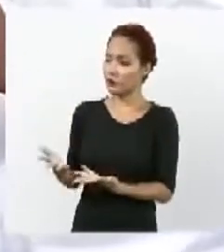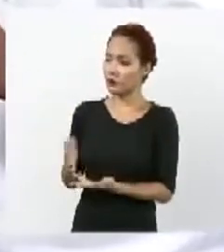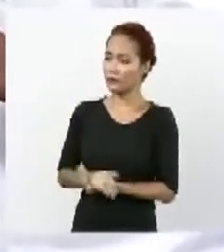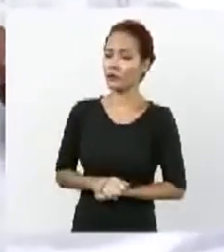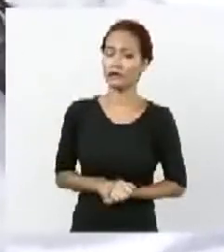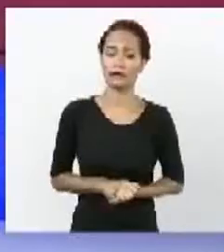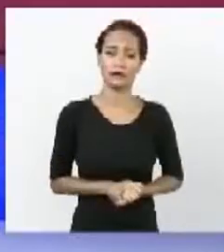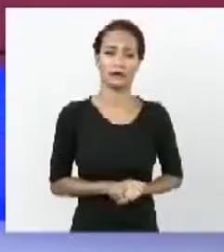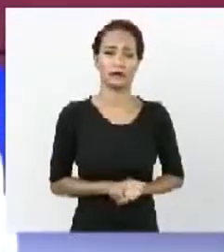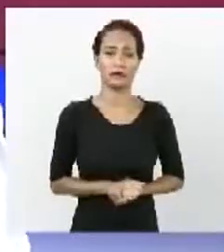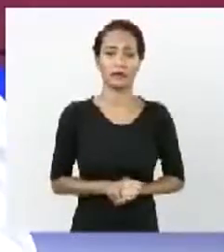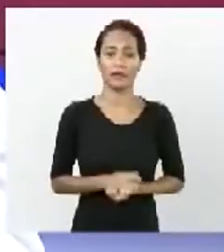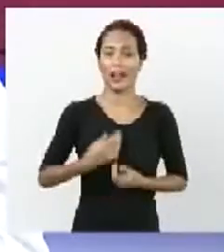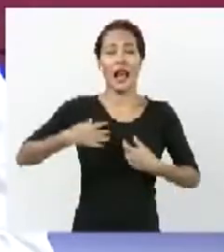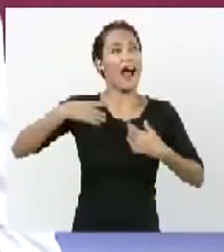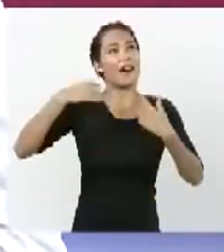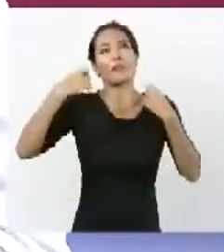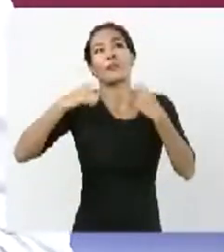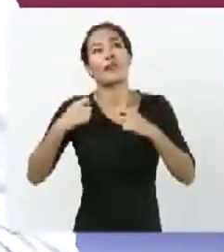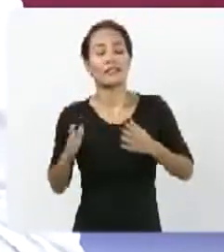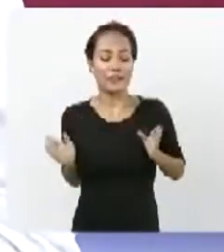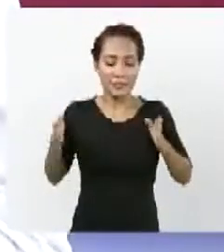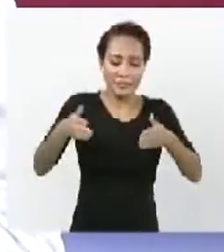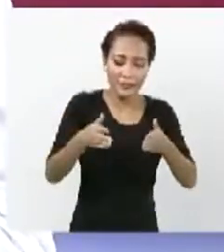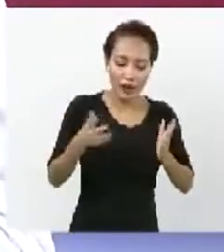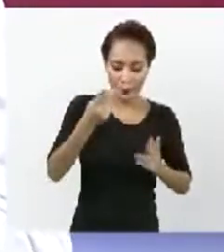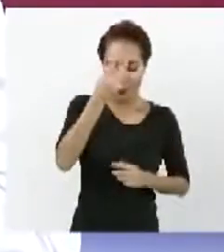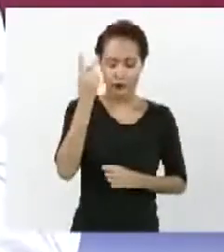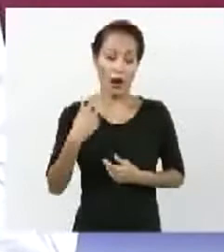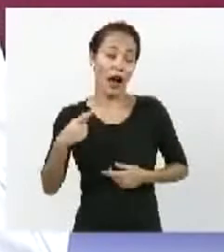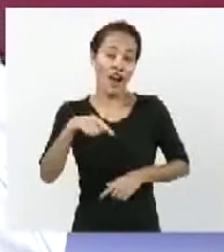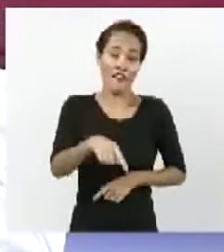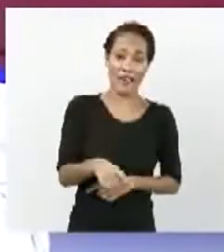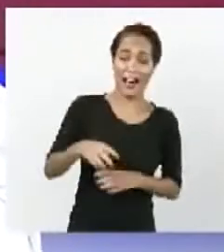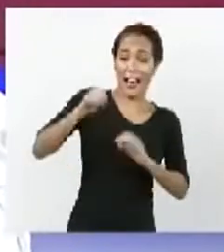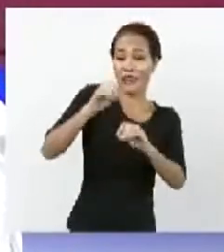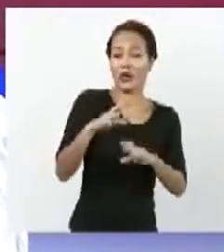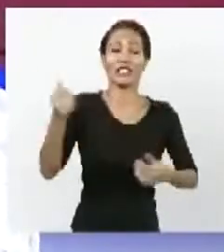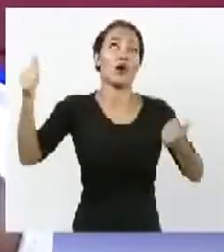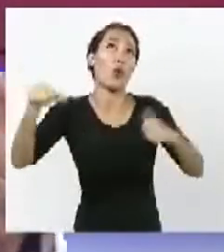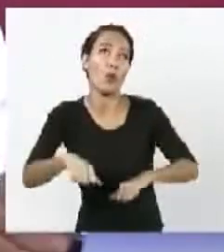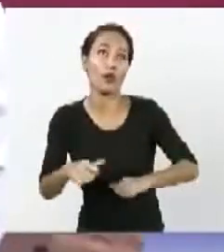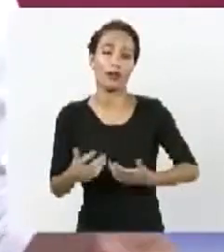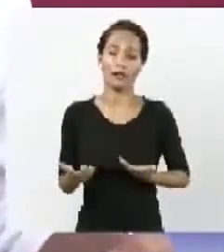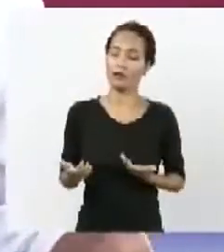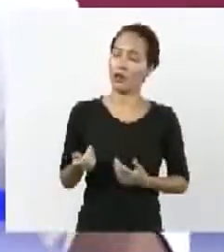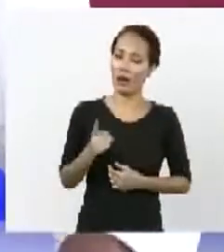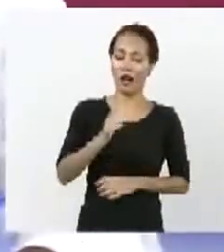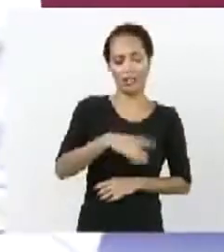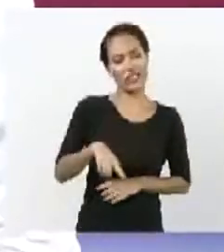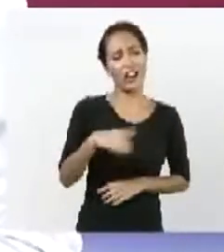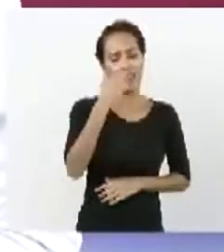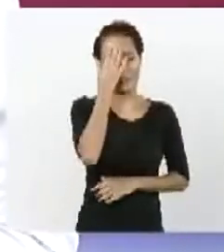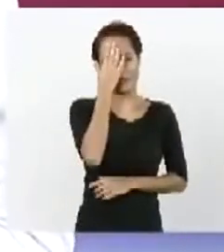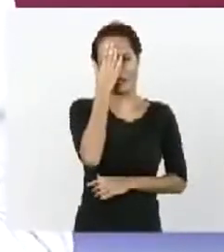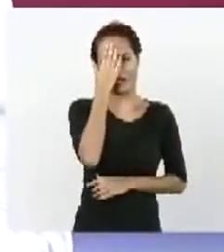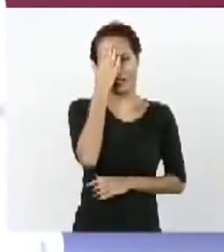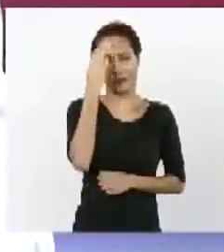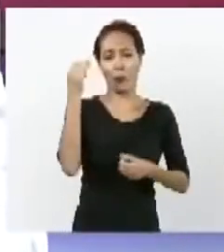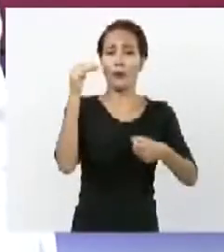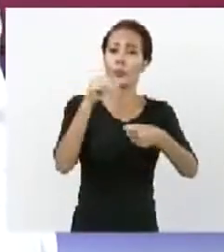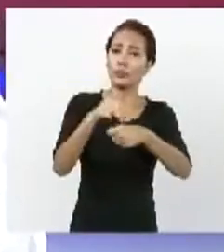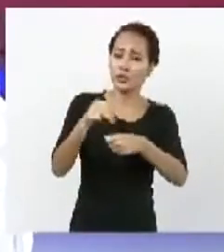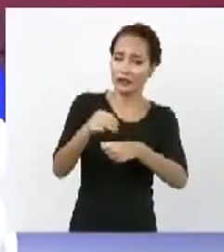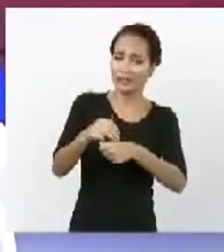Não precisa eu me dirigir para a população e falar que a educação está um caos. A nossa educação a nível municipal, ela